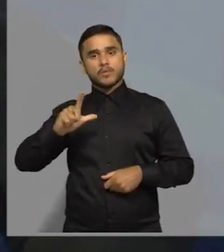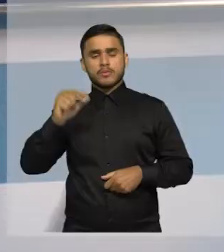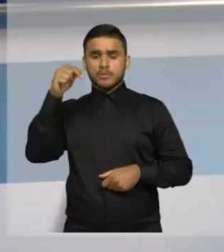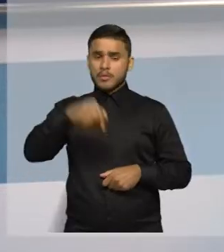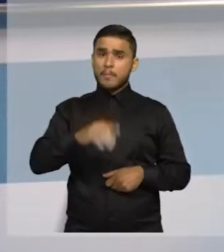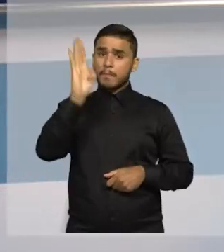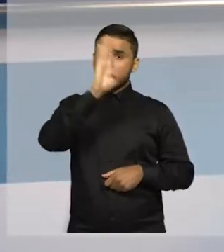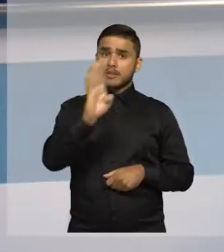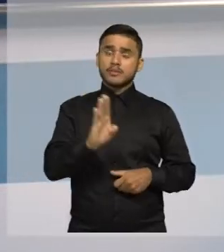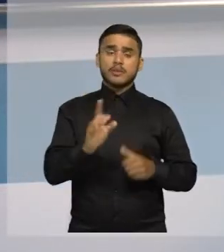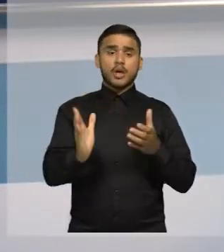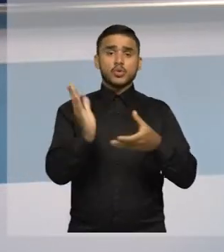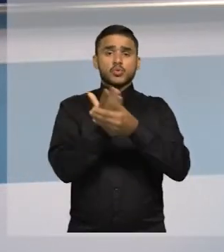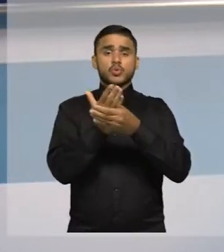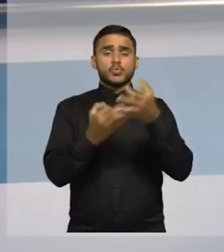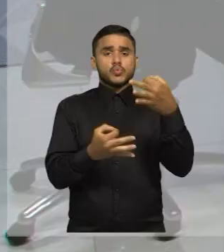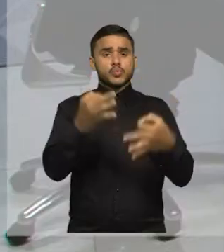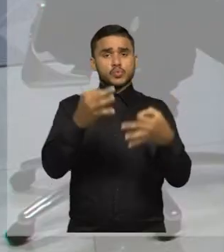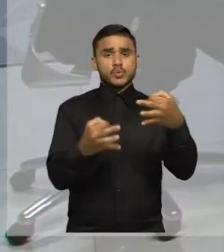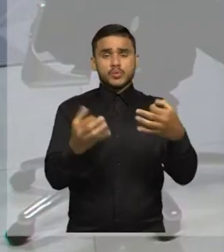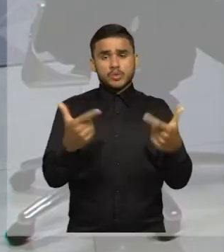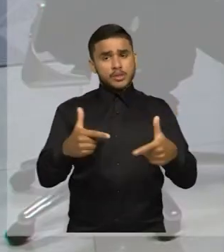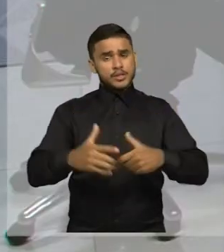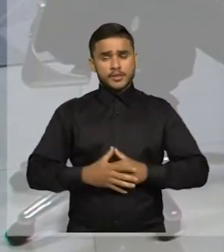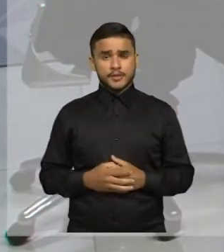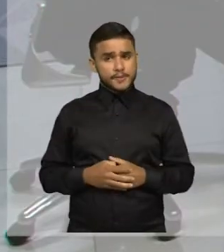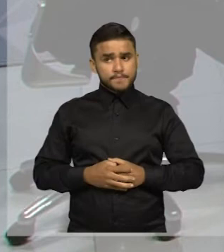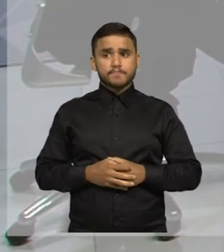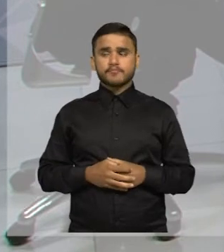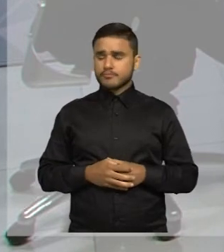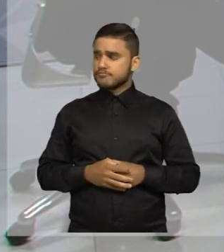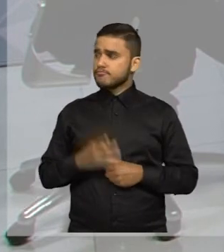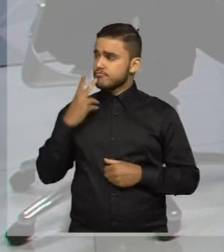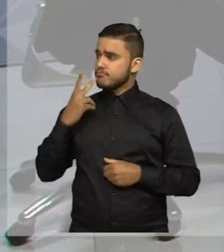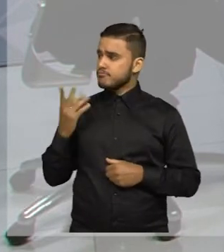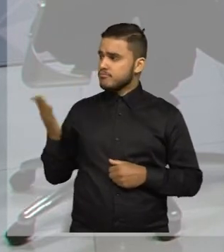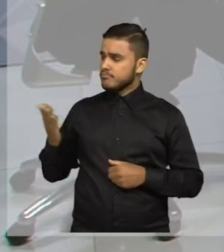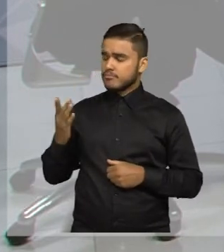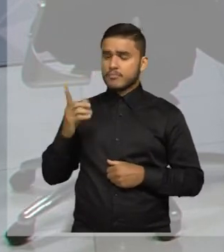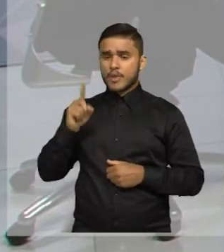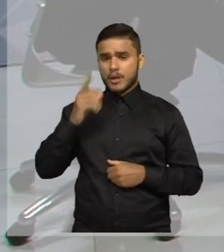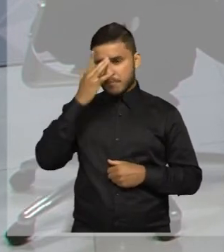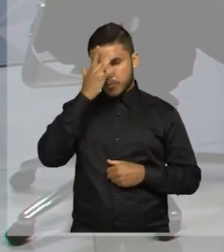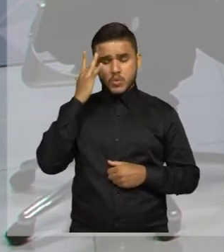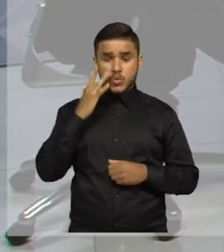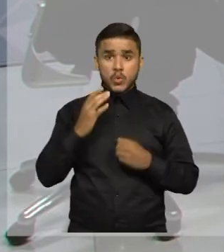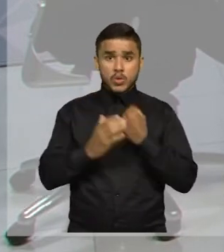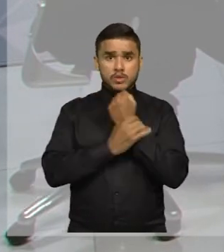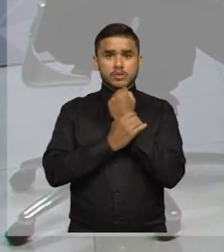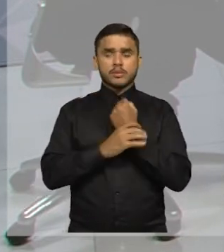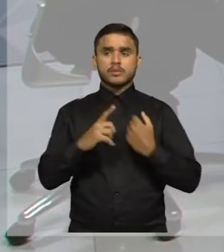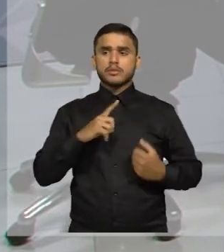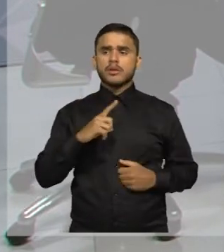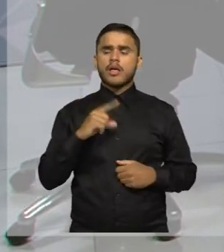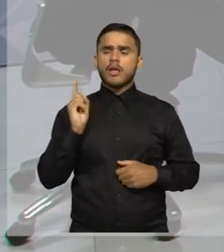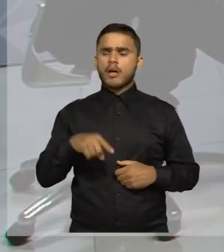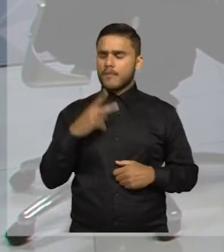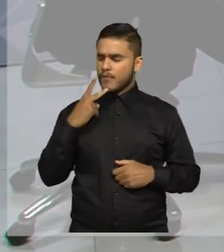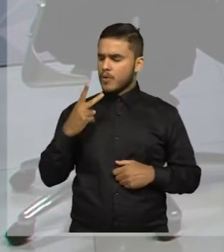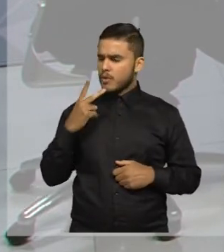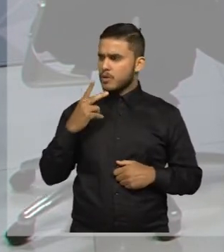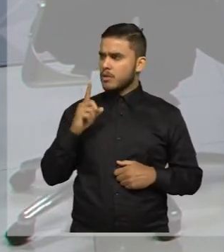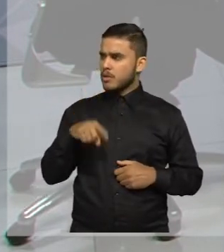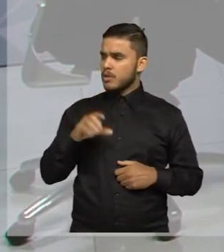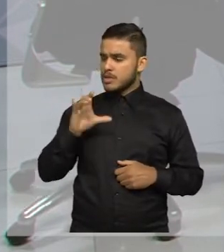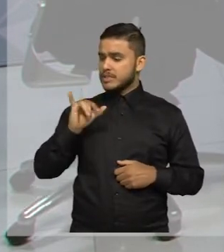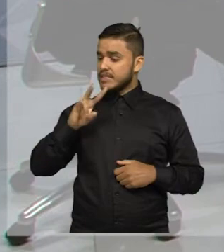problema da impunidade. Eu acho que o que a bancada da segurança pede, que a bancada da segurança é de policiais que entendem do ramo. Se fala muito em inteligência